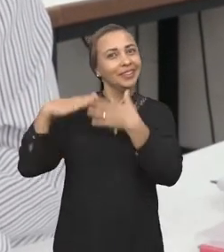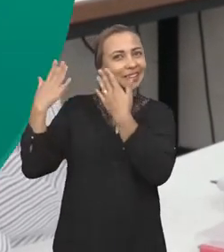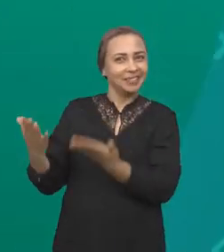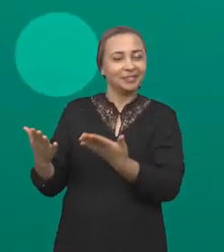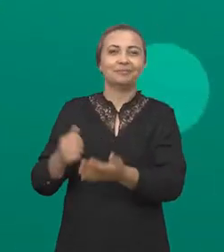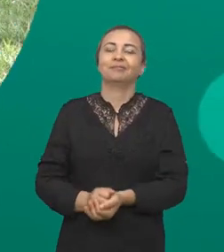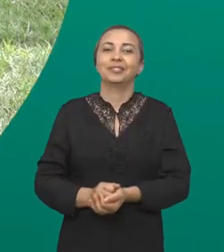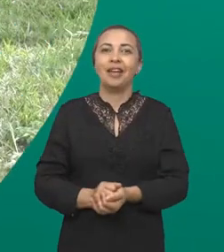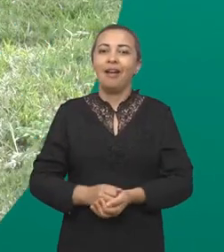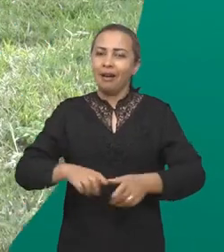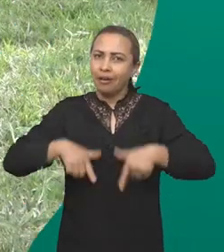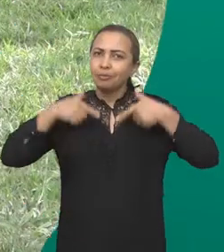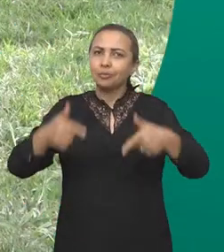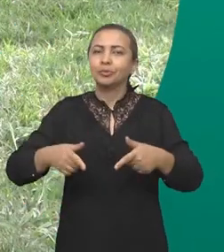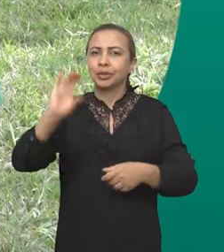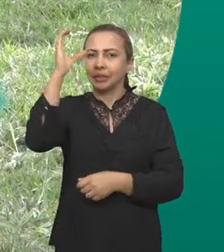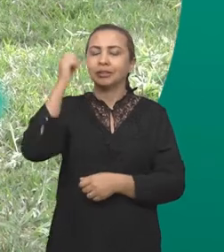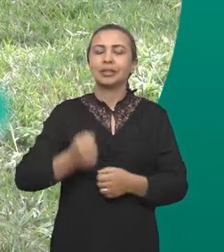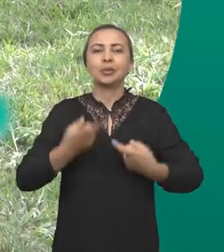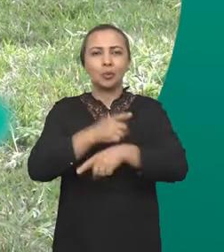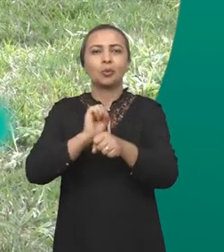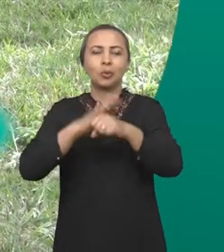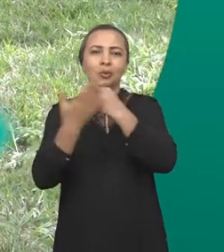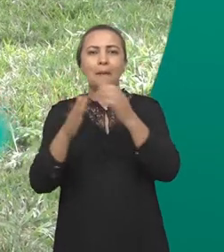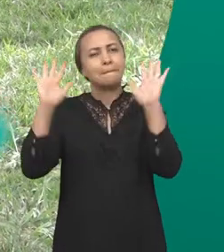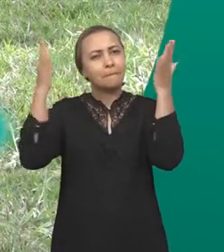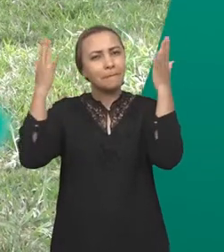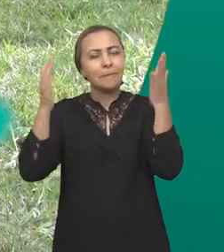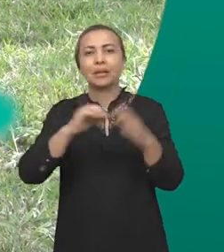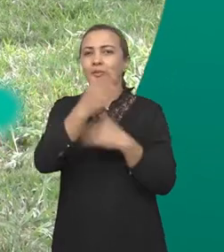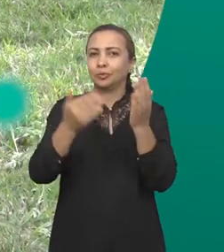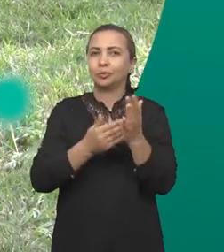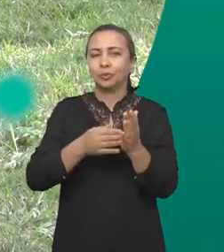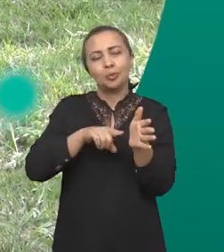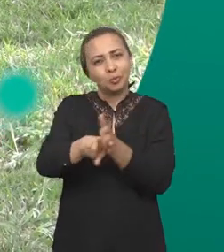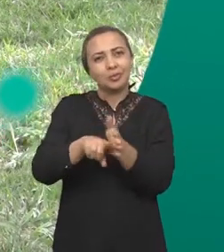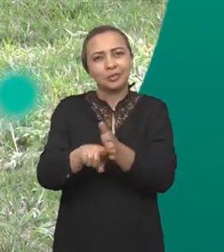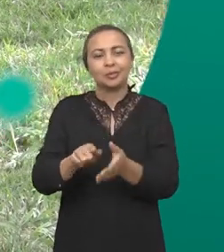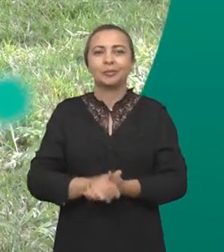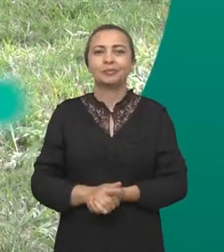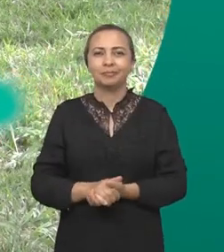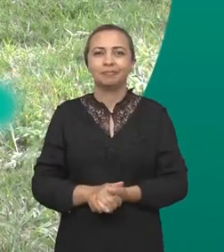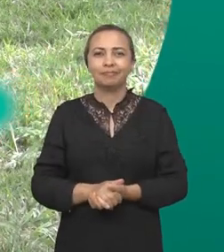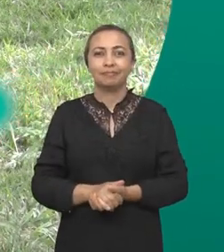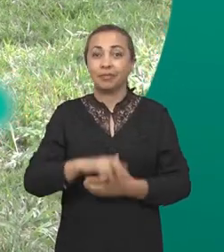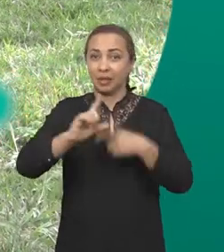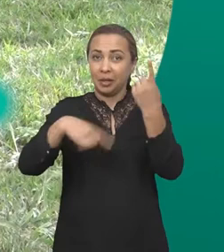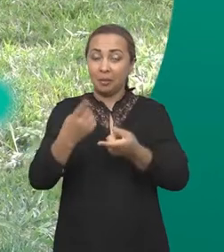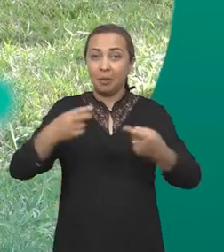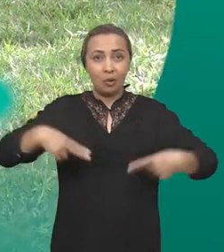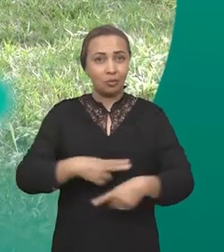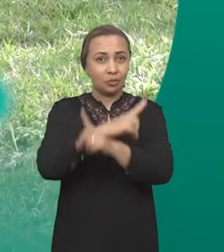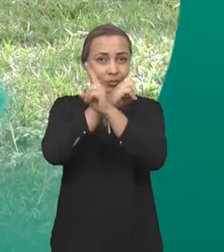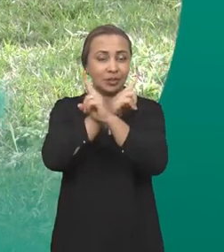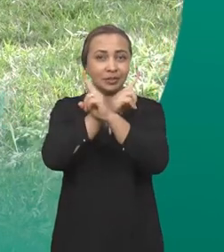eficazes. Está aí a incansável batalha da ciência contra o coronavírus. Parabéns aos pesquisadores pelos esforços de sempre. E daqui a